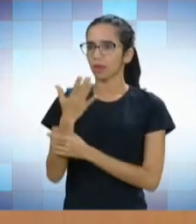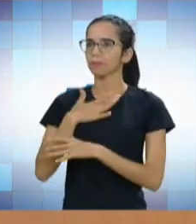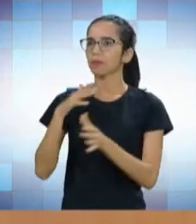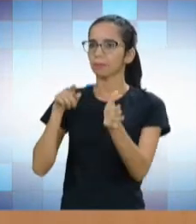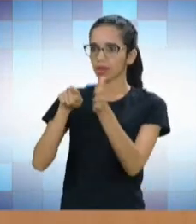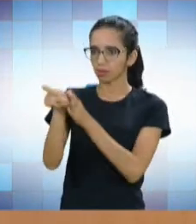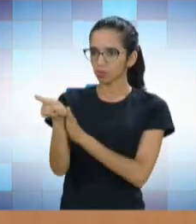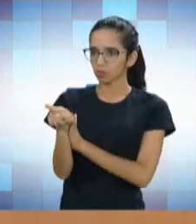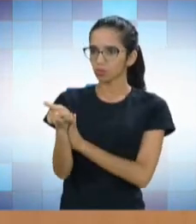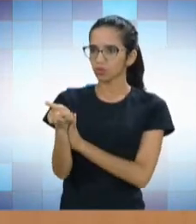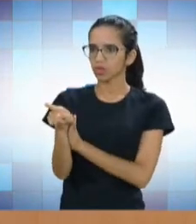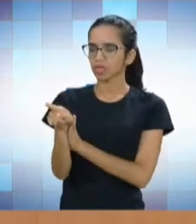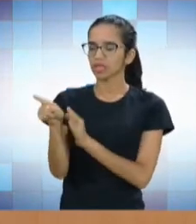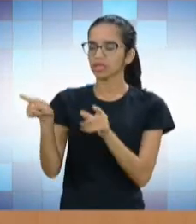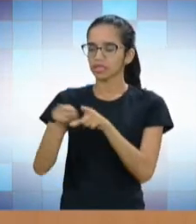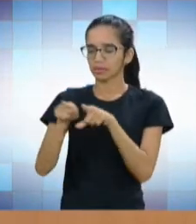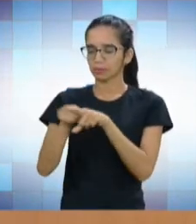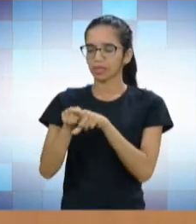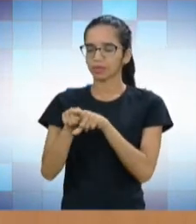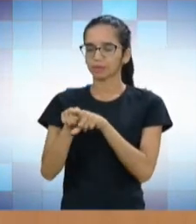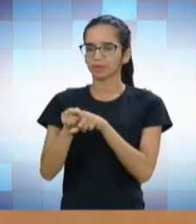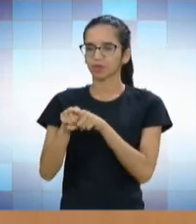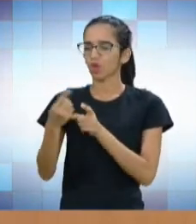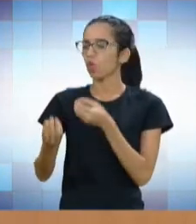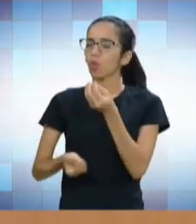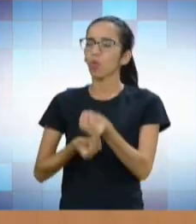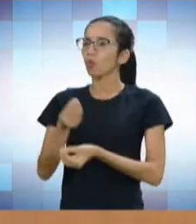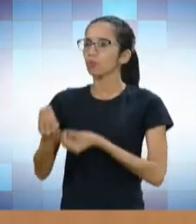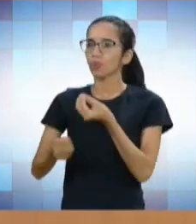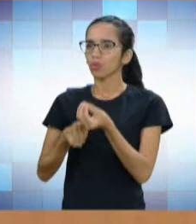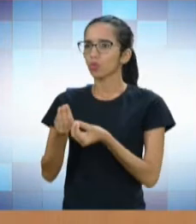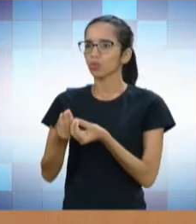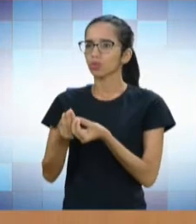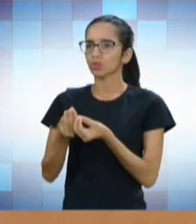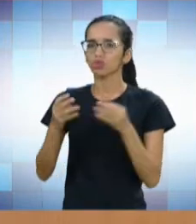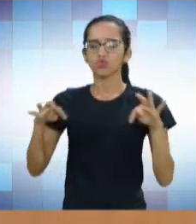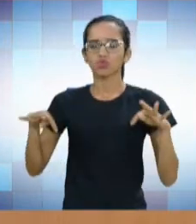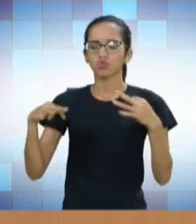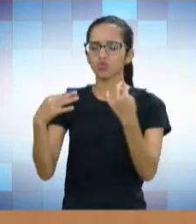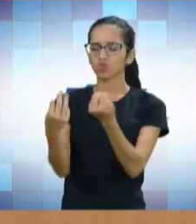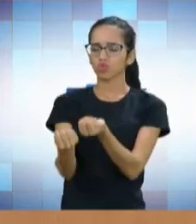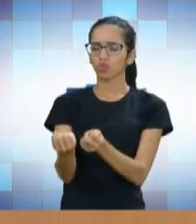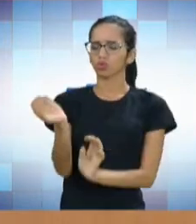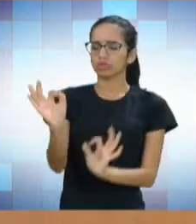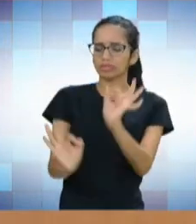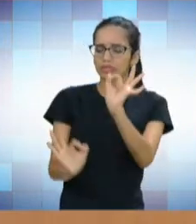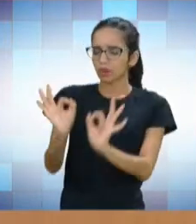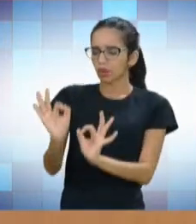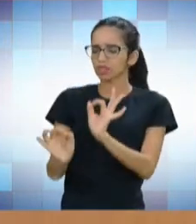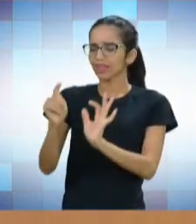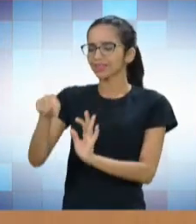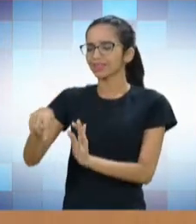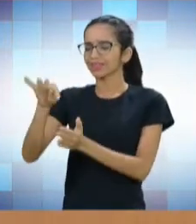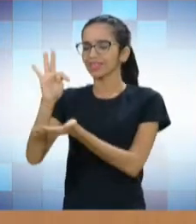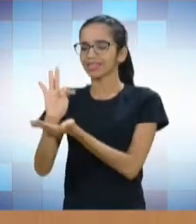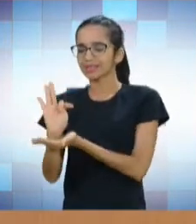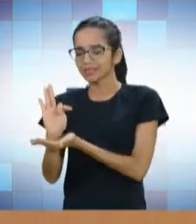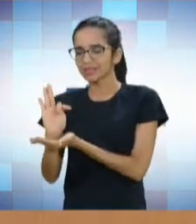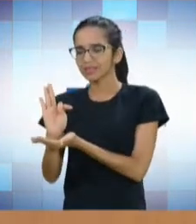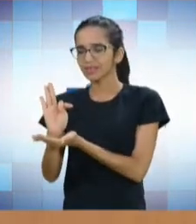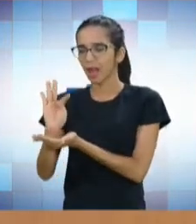era minha pergunta que estava engatilhada exatamente esse daí de que forma toda essa produção que é feita em teresina